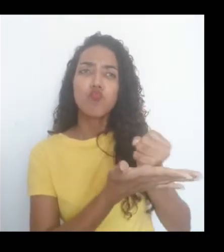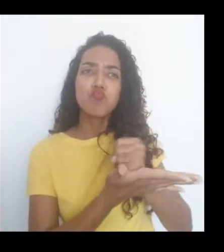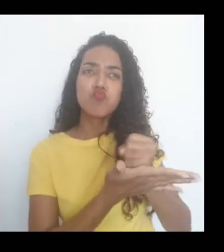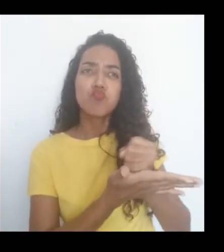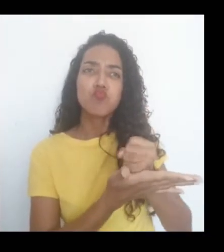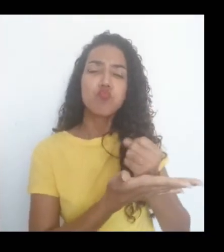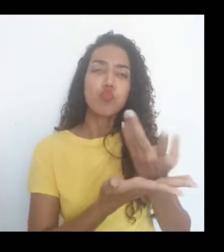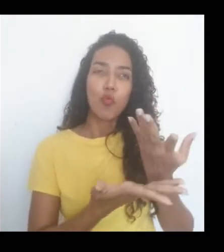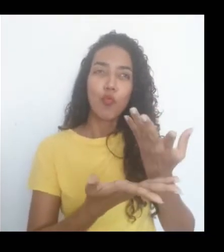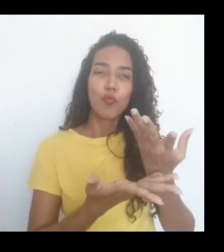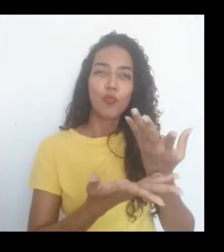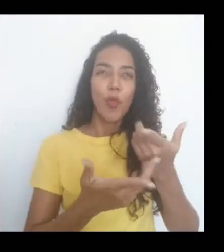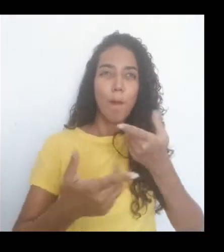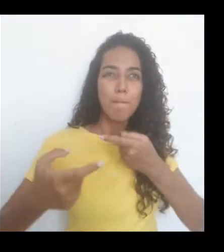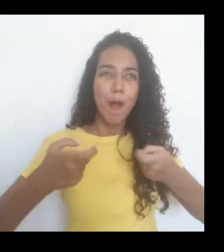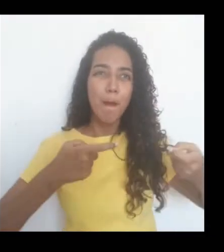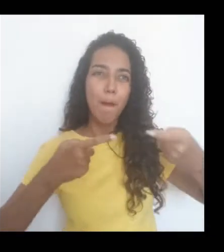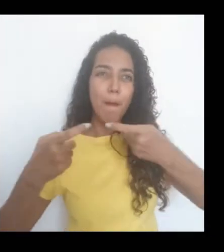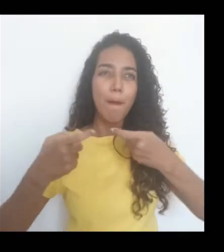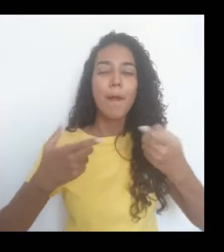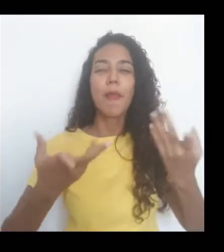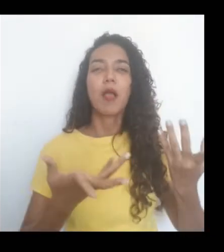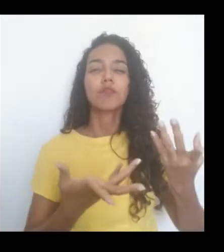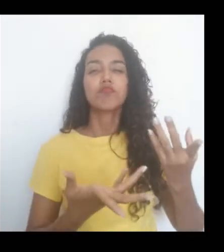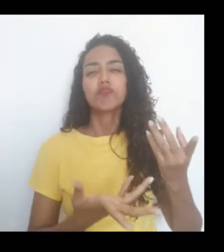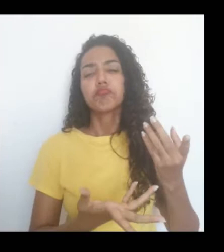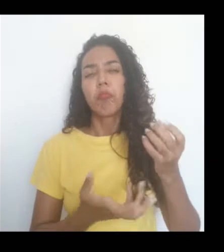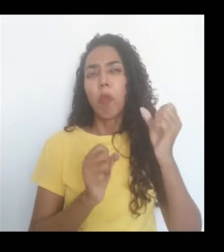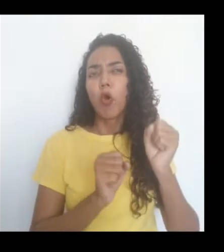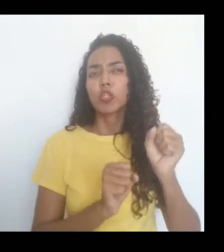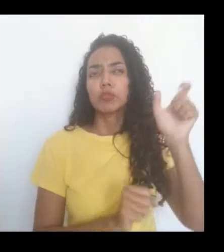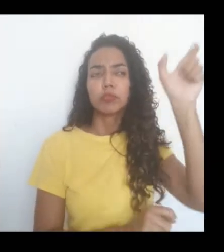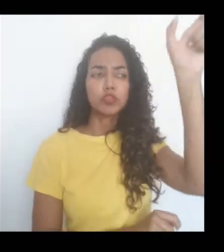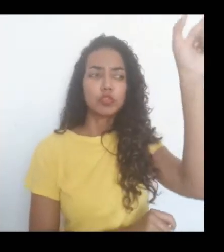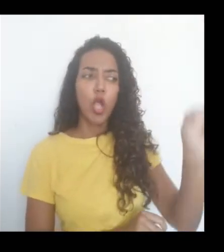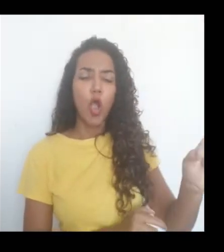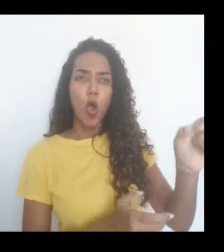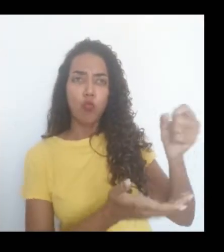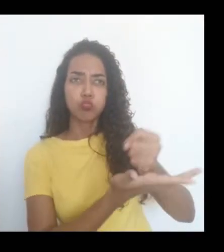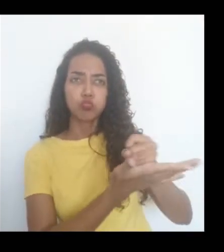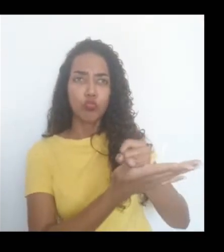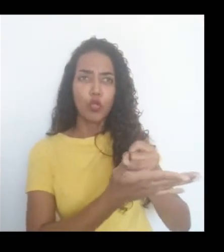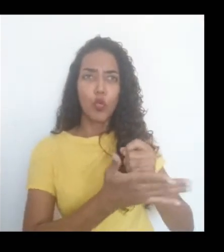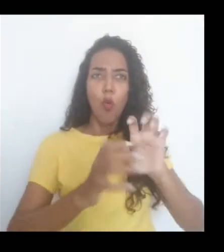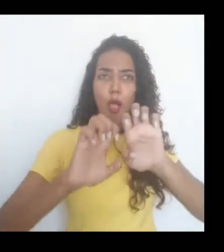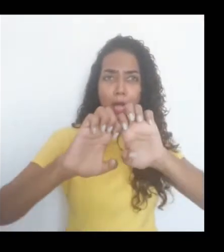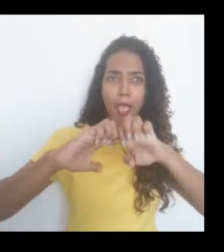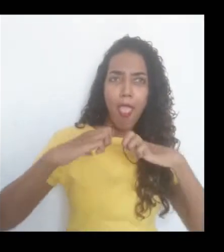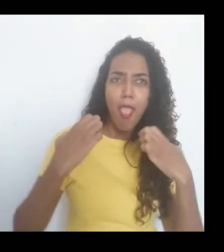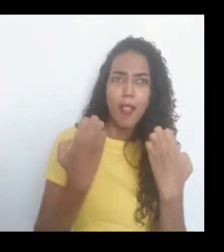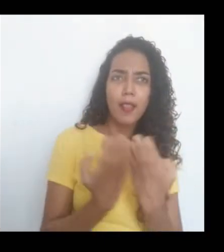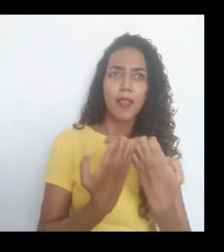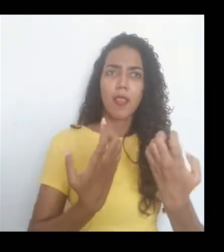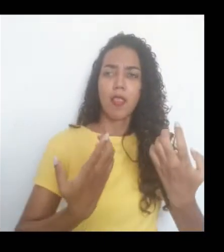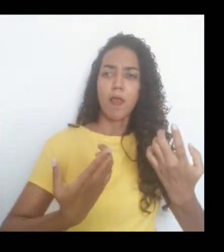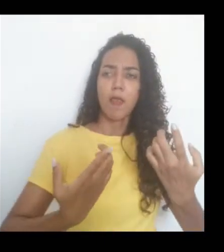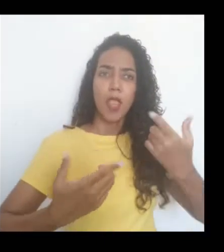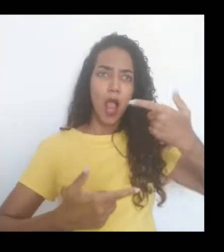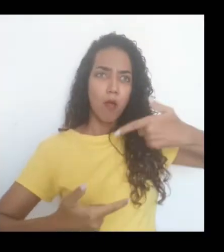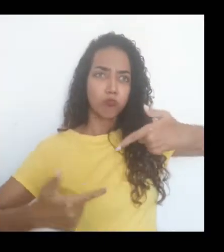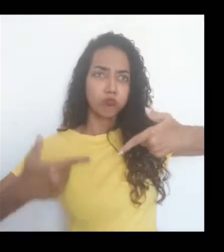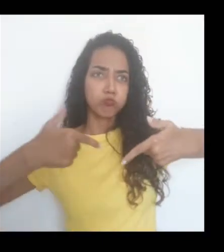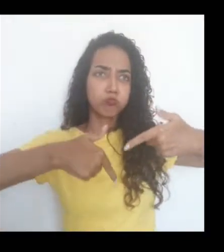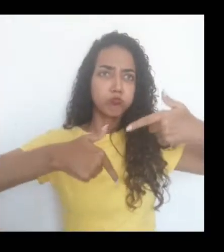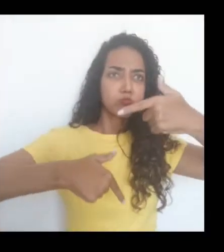aí. E a gente pode imaginar que o jogador, a equipe, os inimigos, as armas,